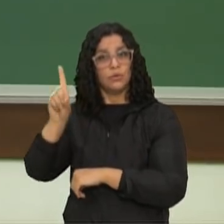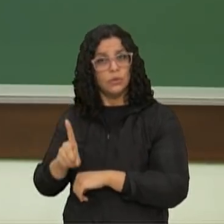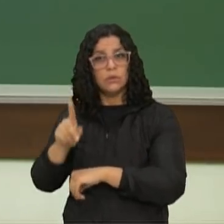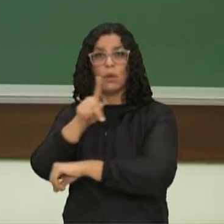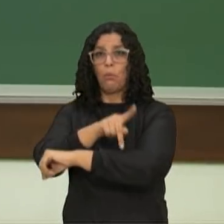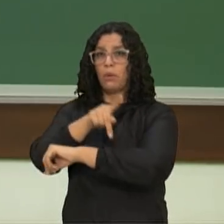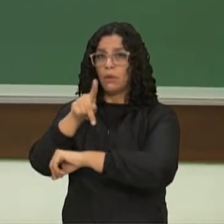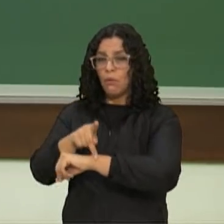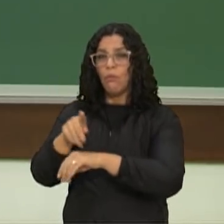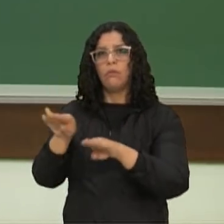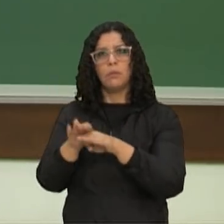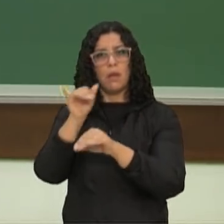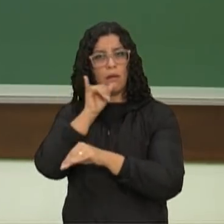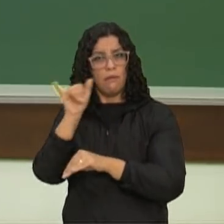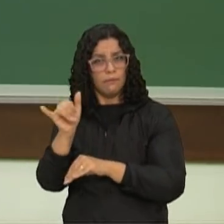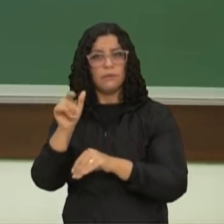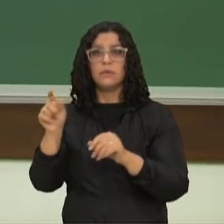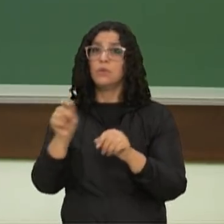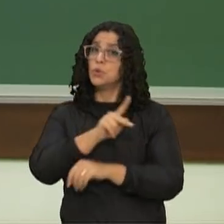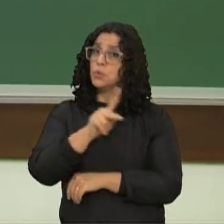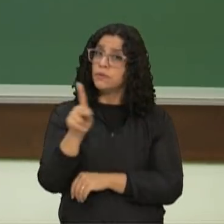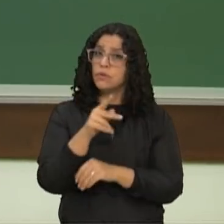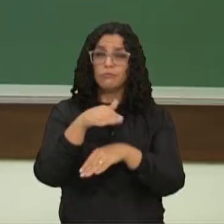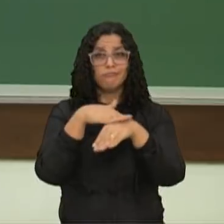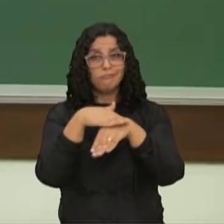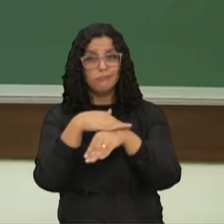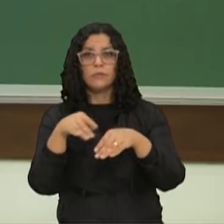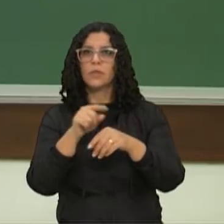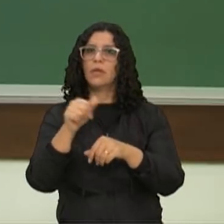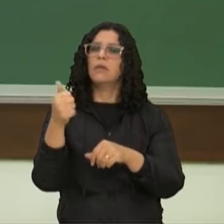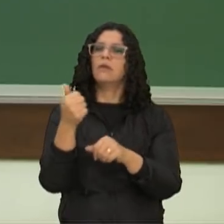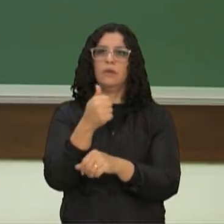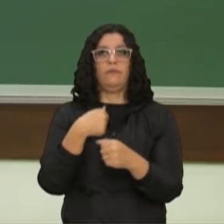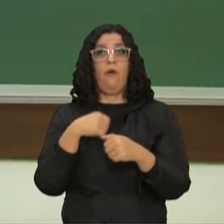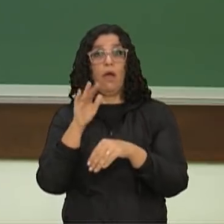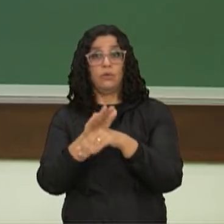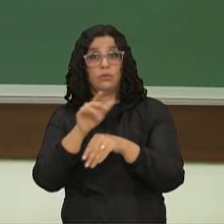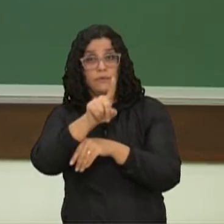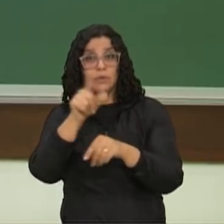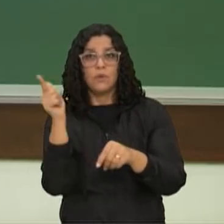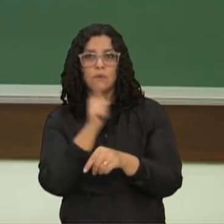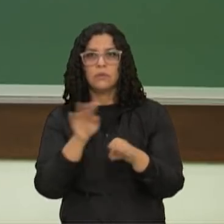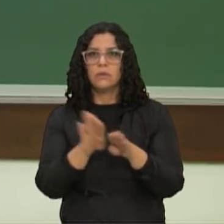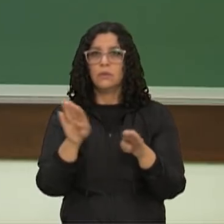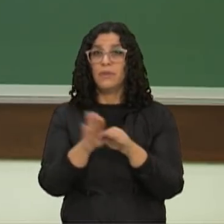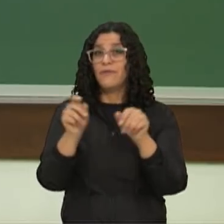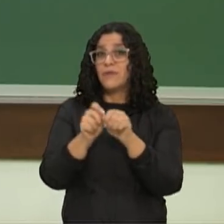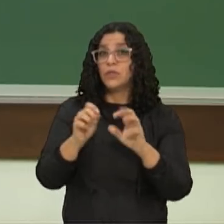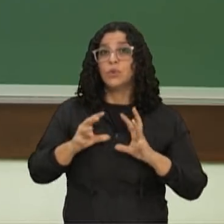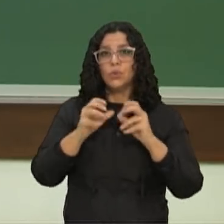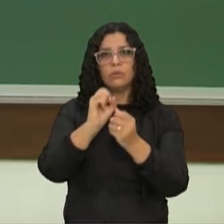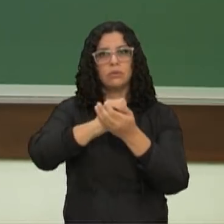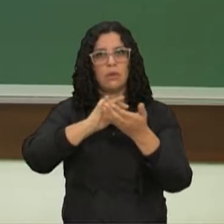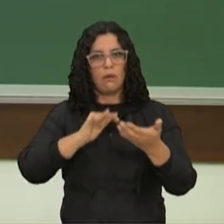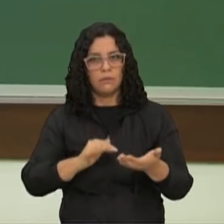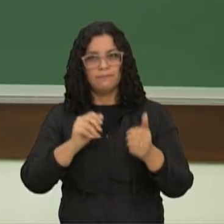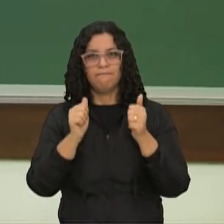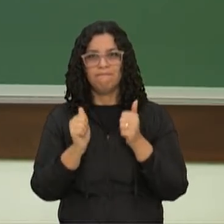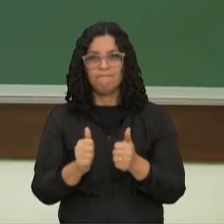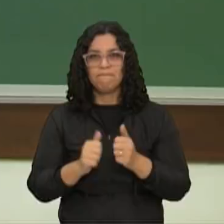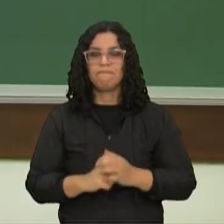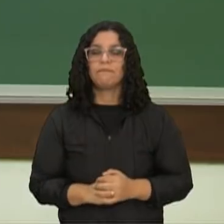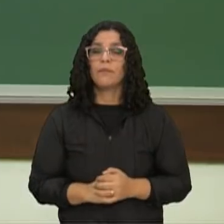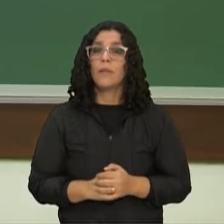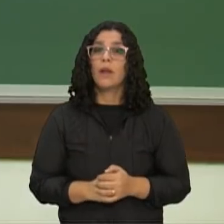seu pedagogo, pedagoga e seus professores, que eles vão dar o encaminhamento para vocês para que você consiga estar efetuando essas atividades,